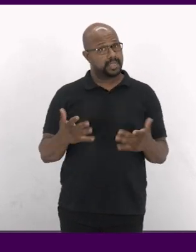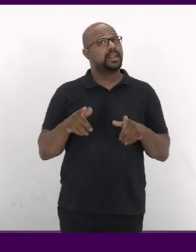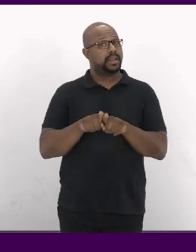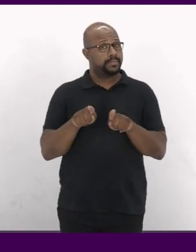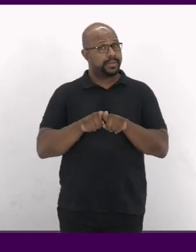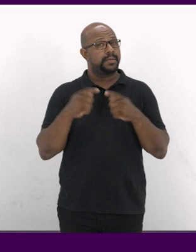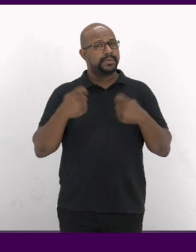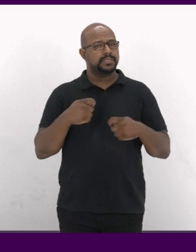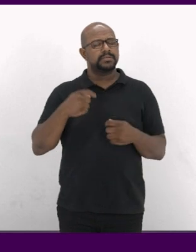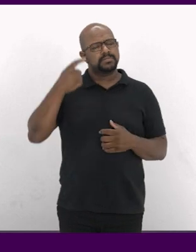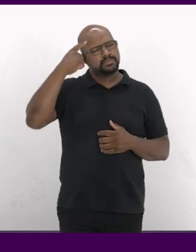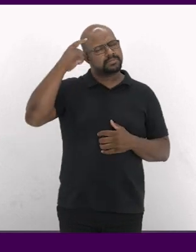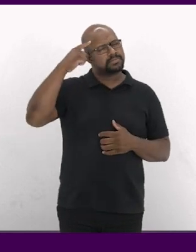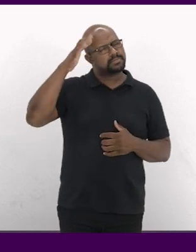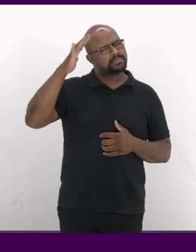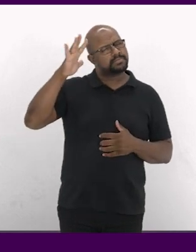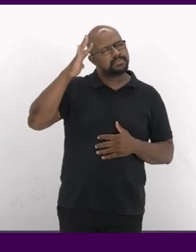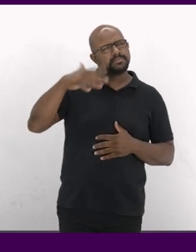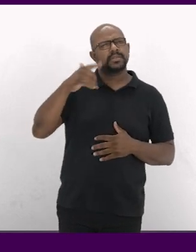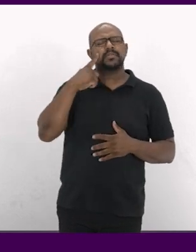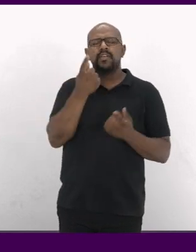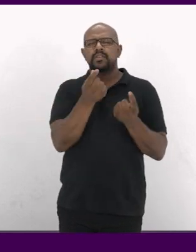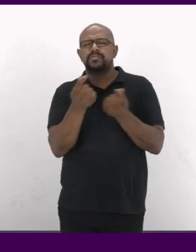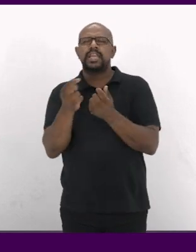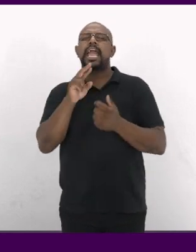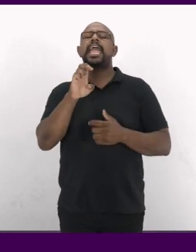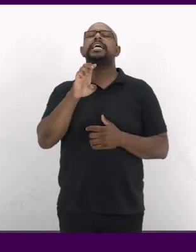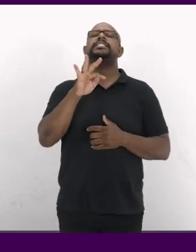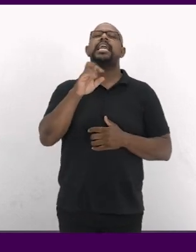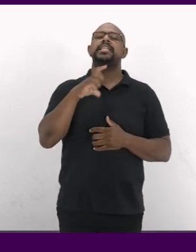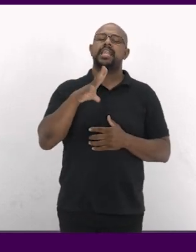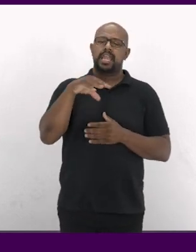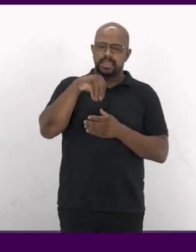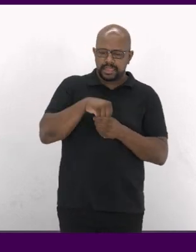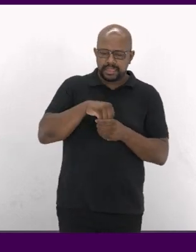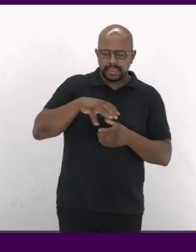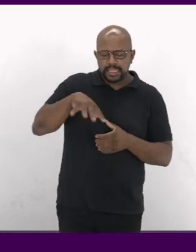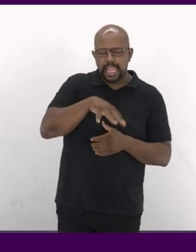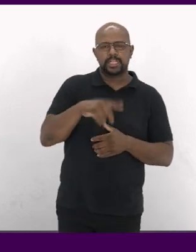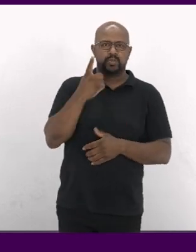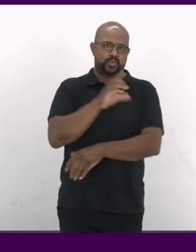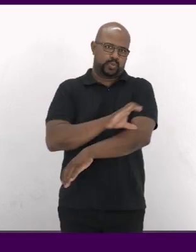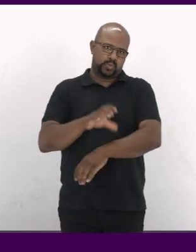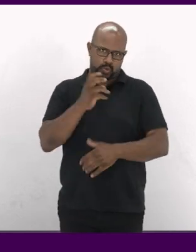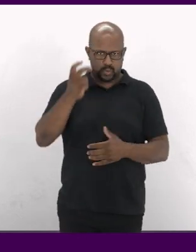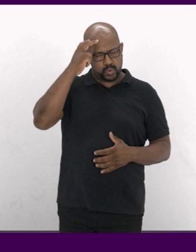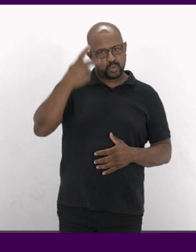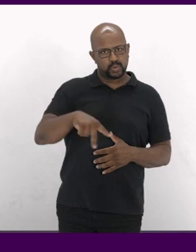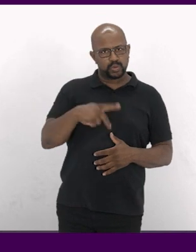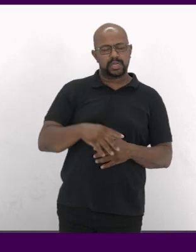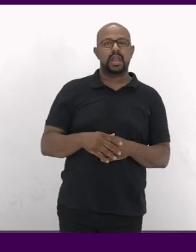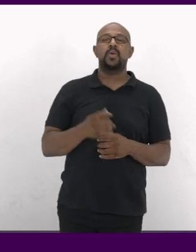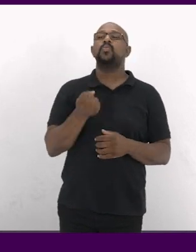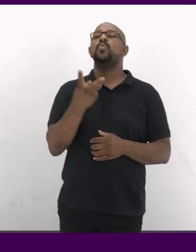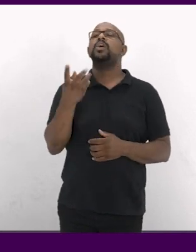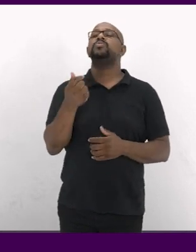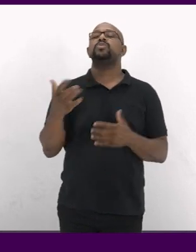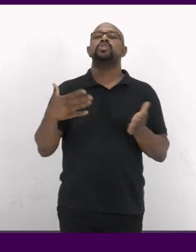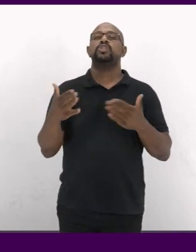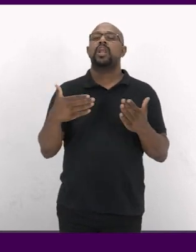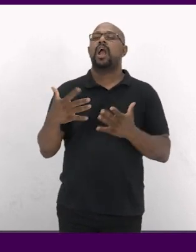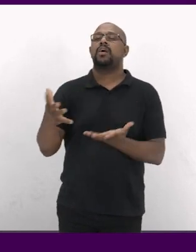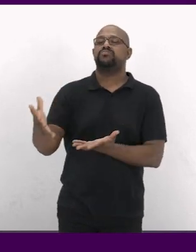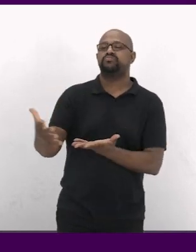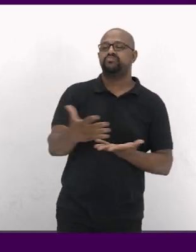lado, também é preciso tipificar e precificar as receitas internas comuns de um equipamento cultural. Quanto entra de dinheiro é